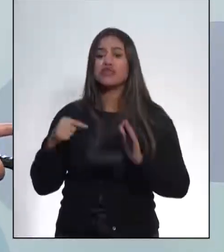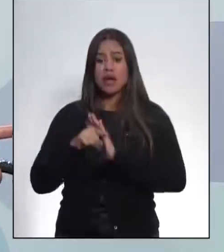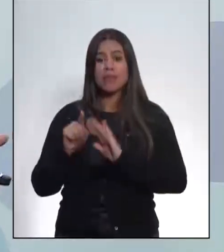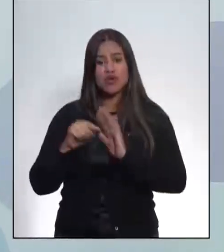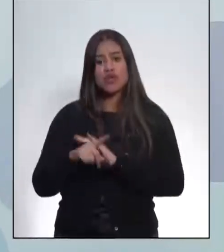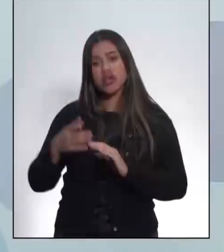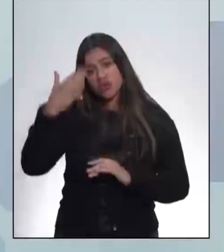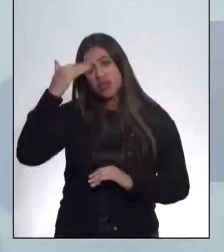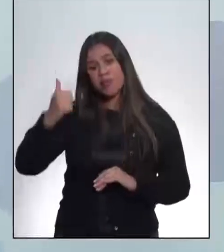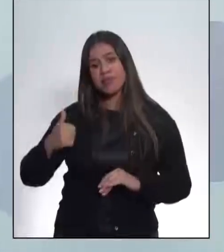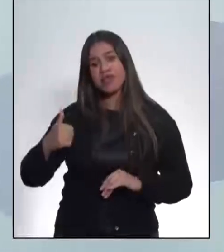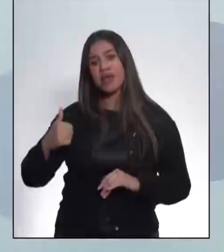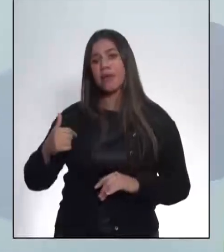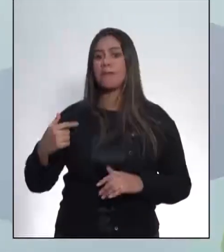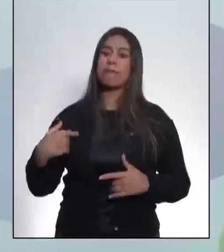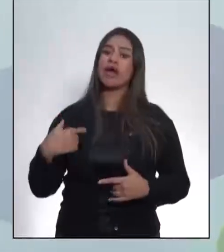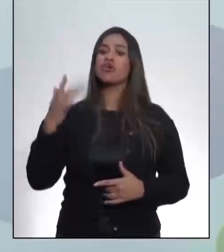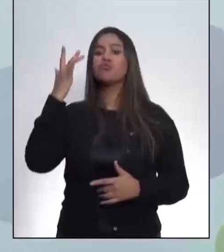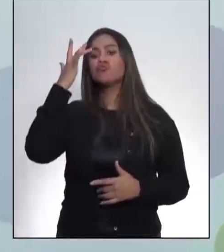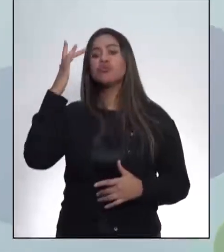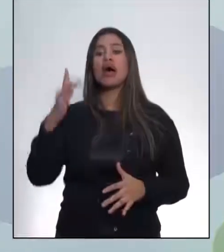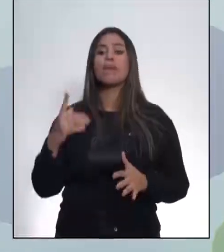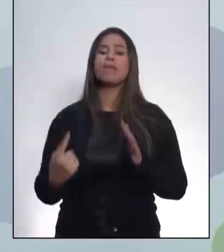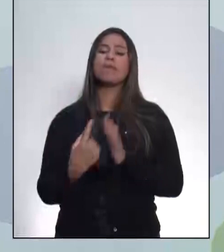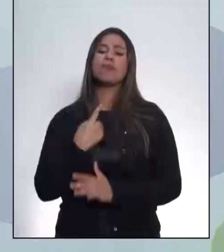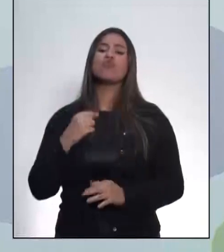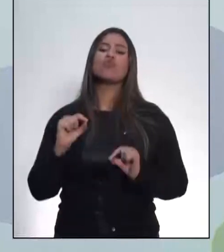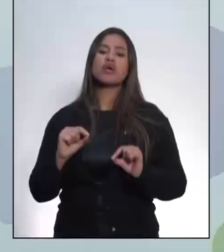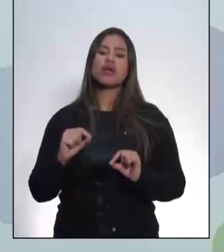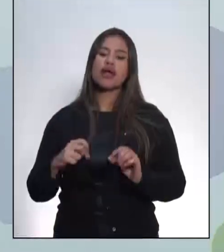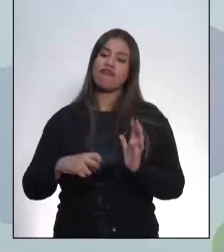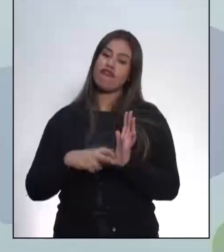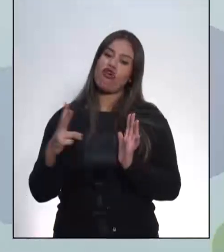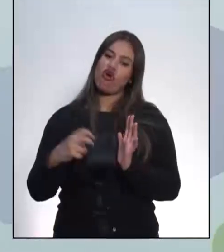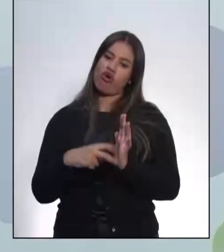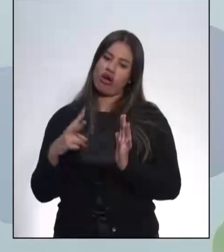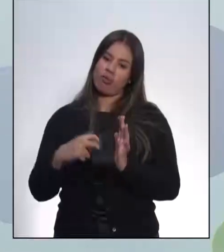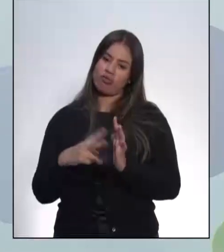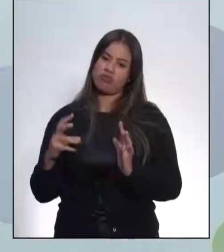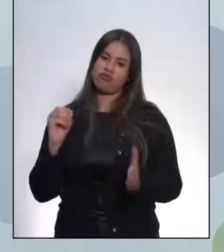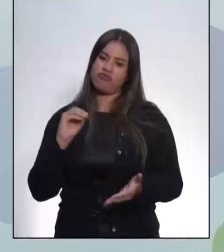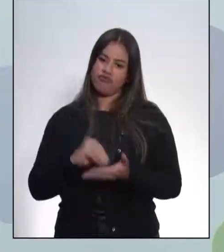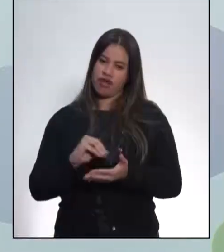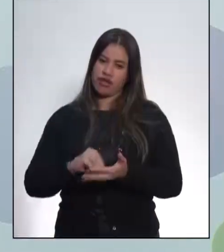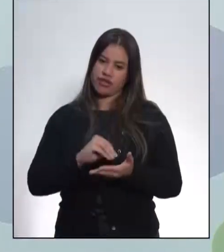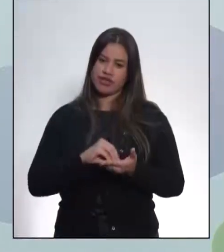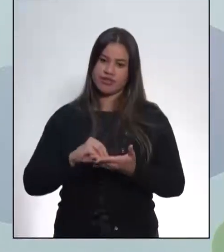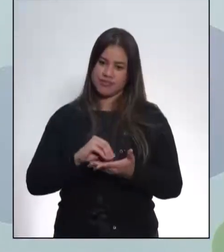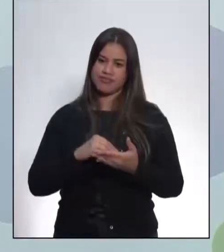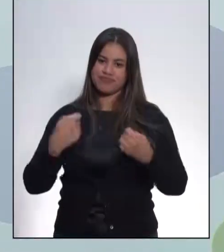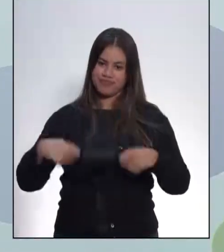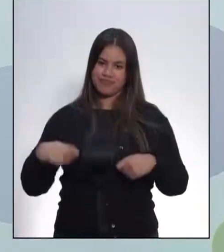sabia. Você sabia a resposta, mas não entendeu a pergunta. Está faltando o quê? Vocabulário. Bora aumentar